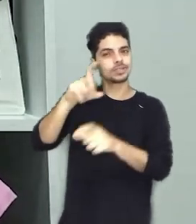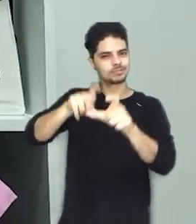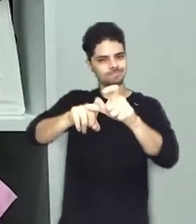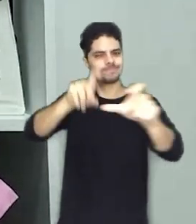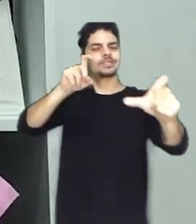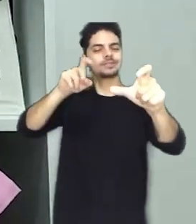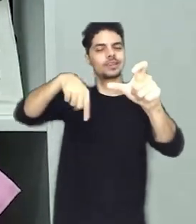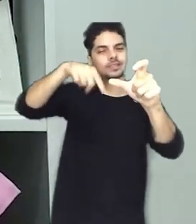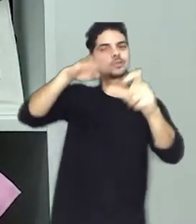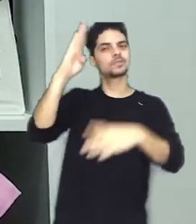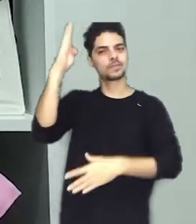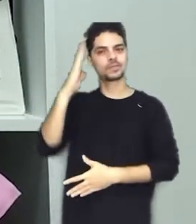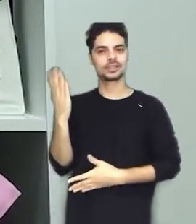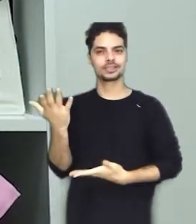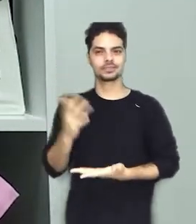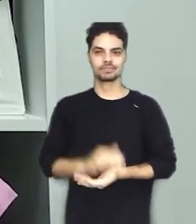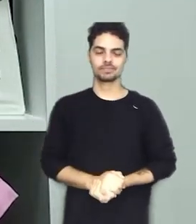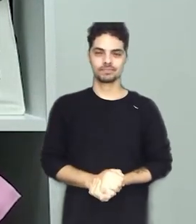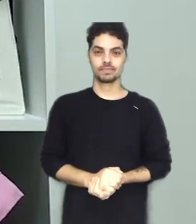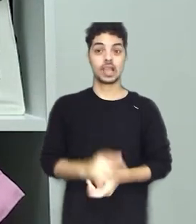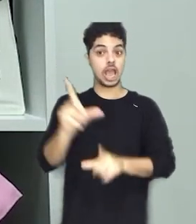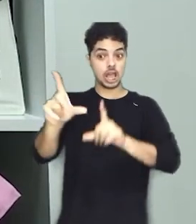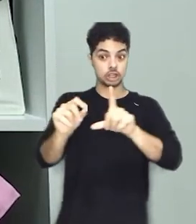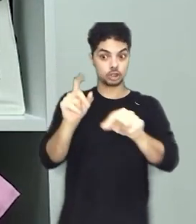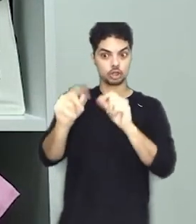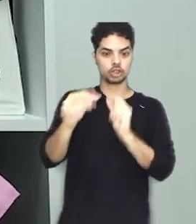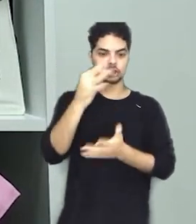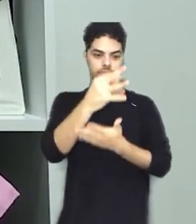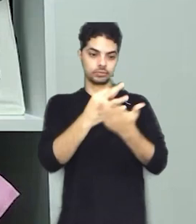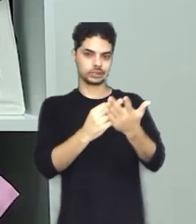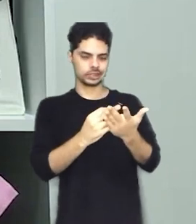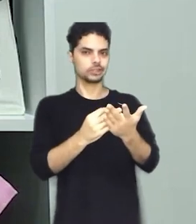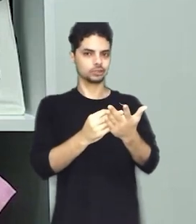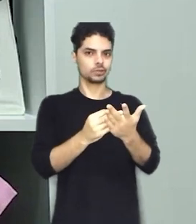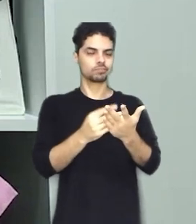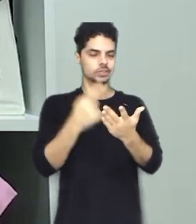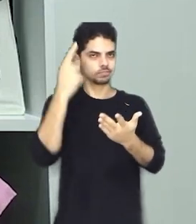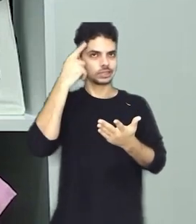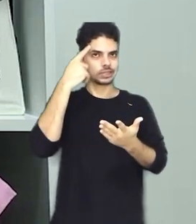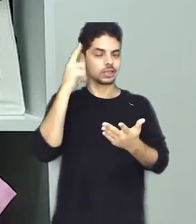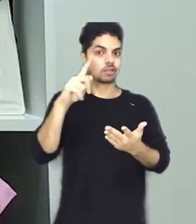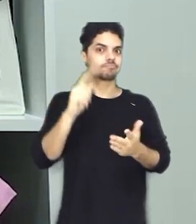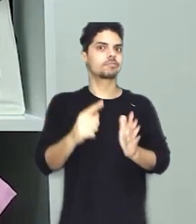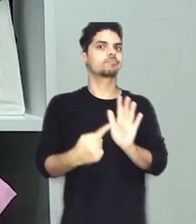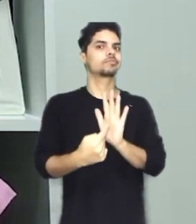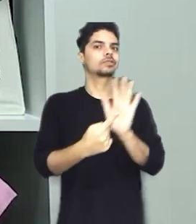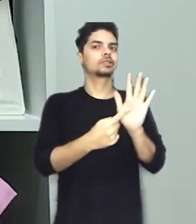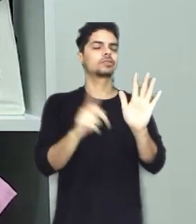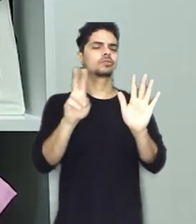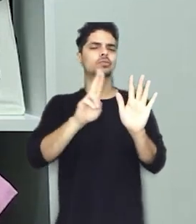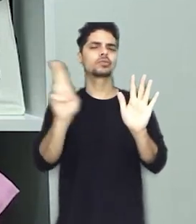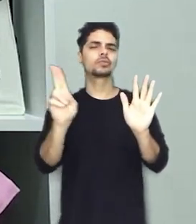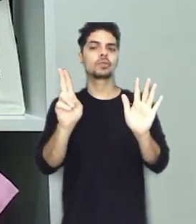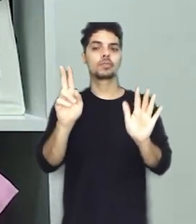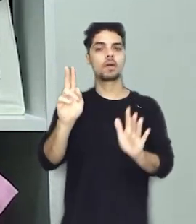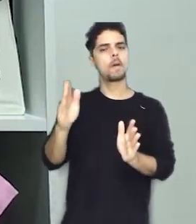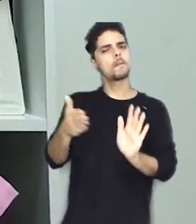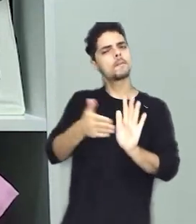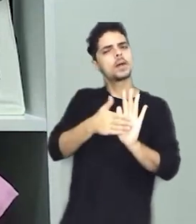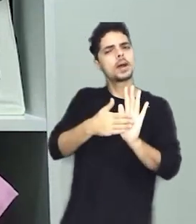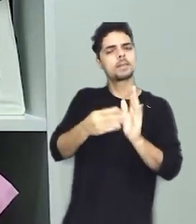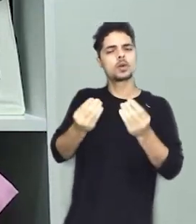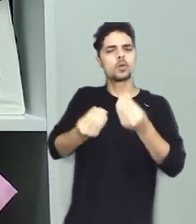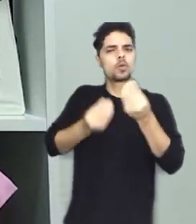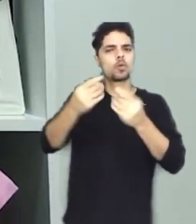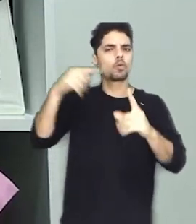texto escolhido para apresentar a vocês é o texto do professor André Roberto Machado, da Unifesp, O